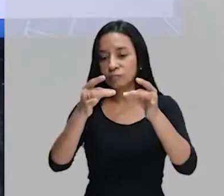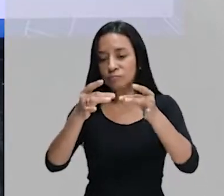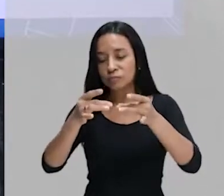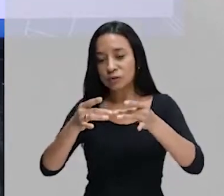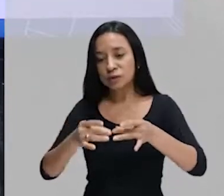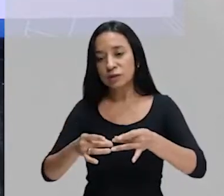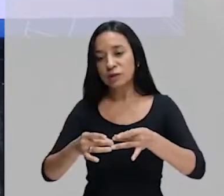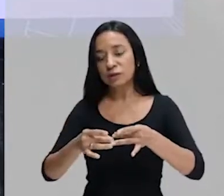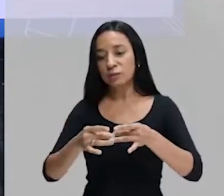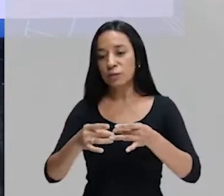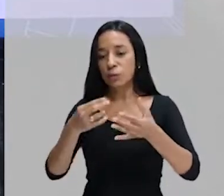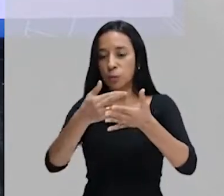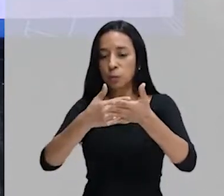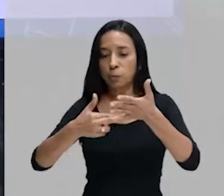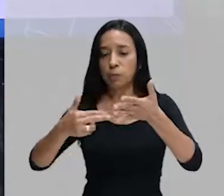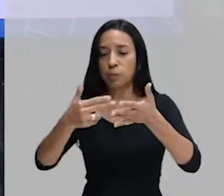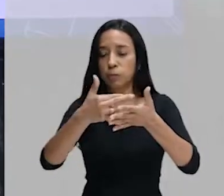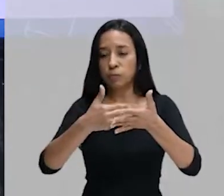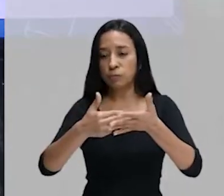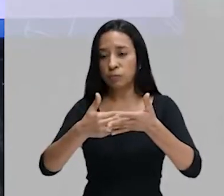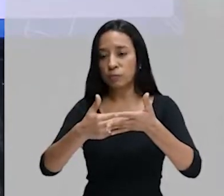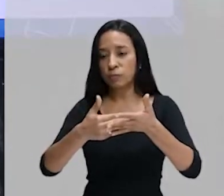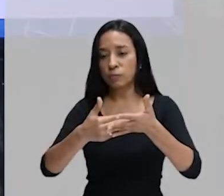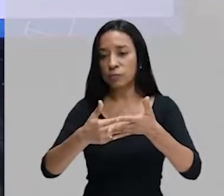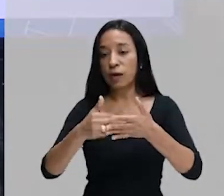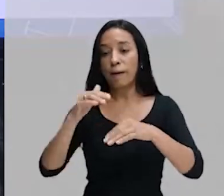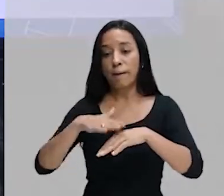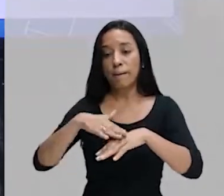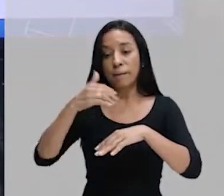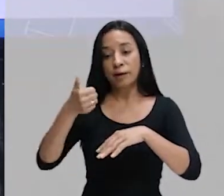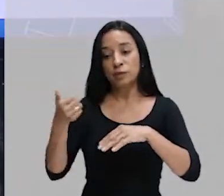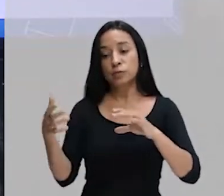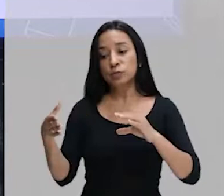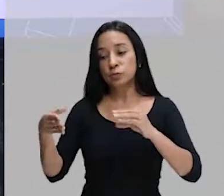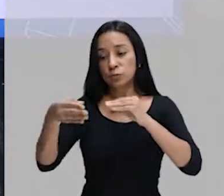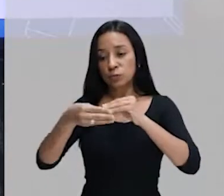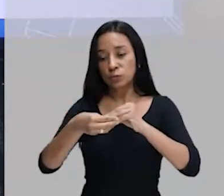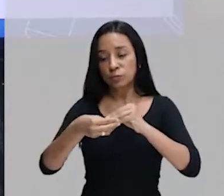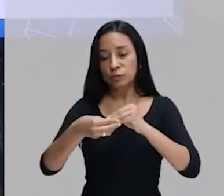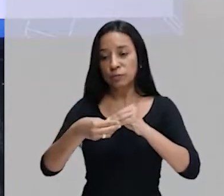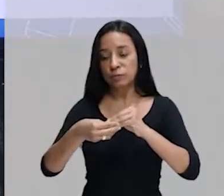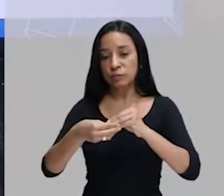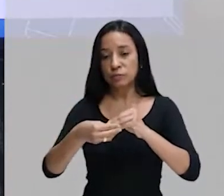couro no tecido. Então, é mais um complemento, é mais